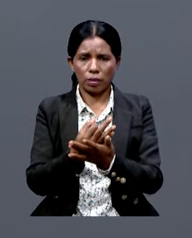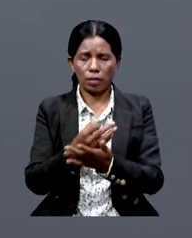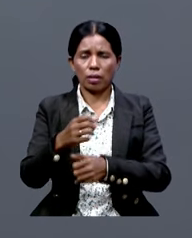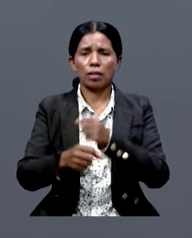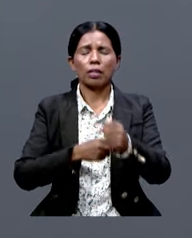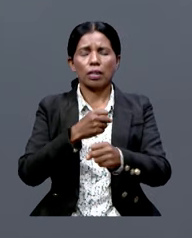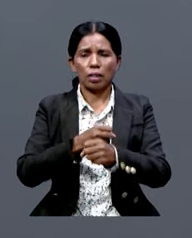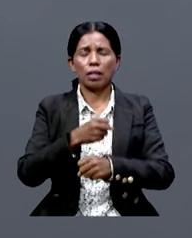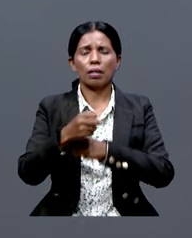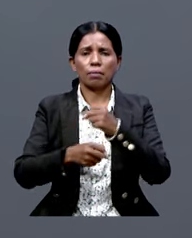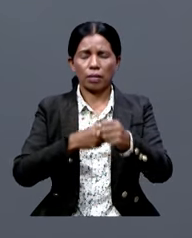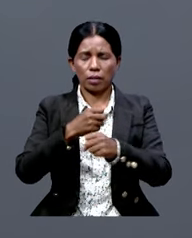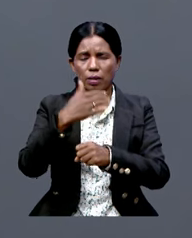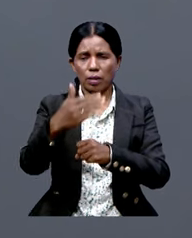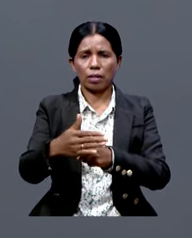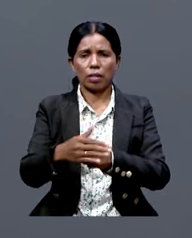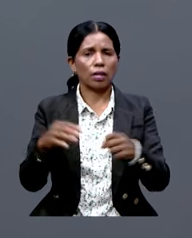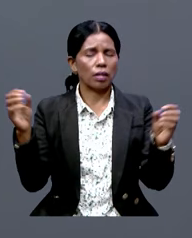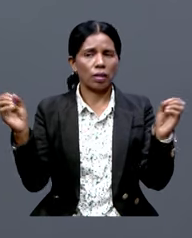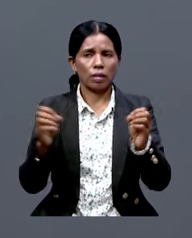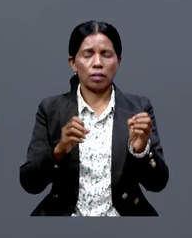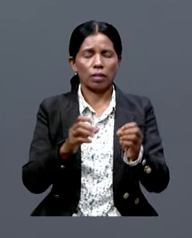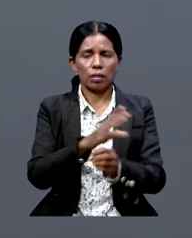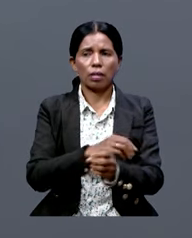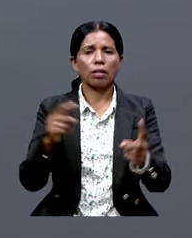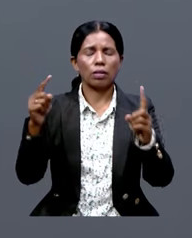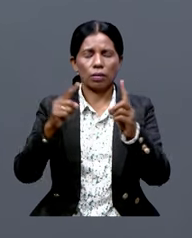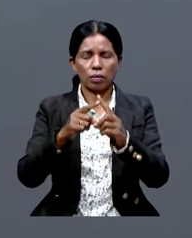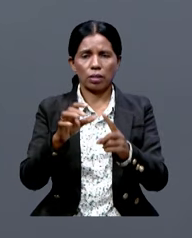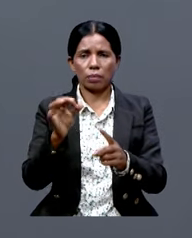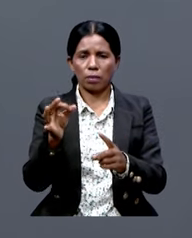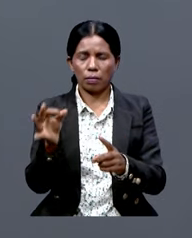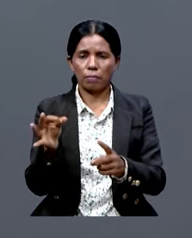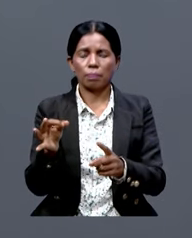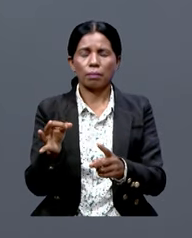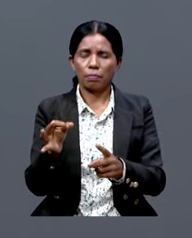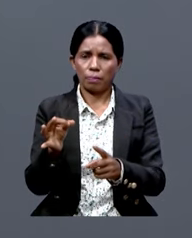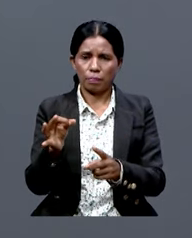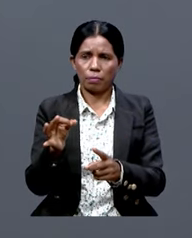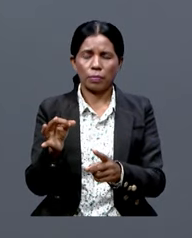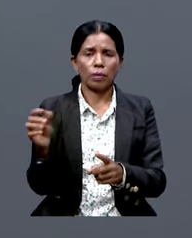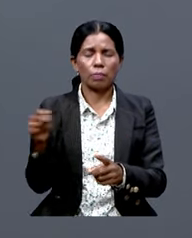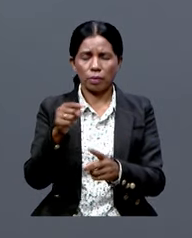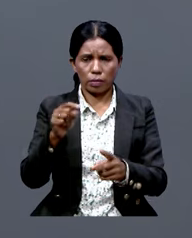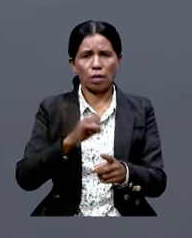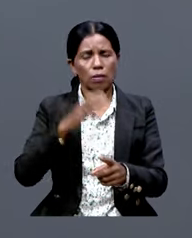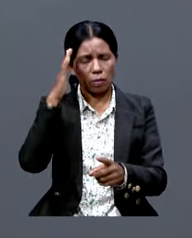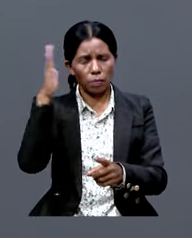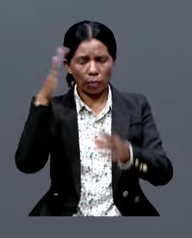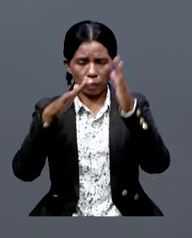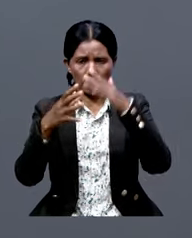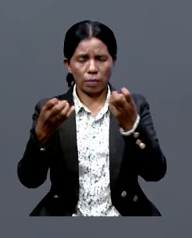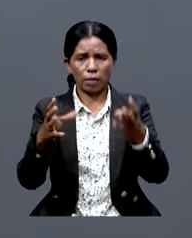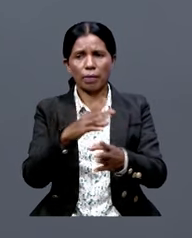batinane nunca mais to 90%. Agora não encata problema barakma que tem o ministério se enfrenta ali o problema interno